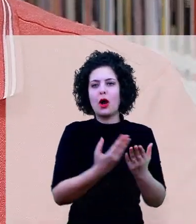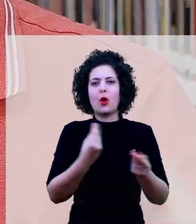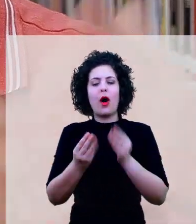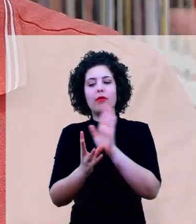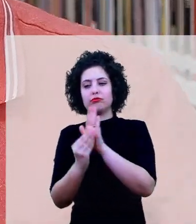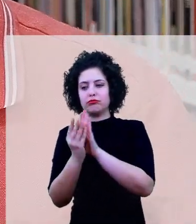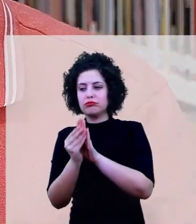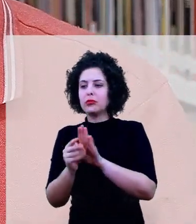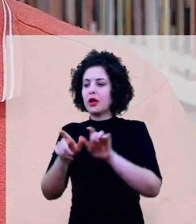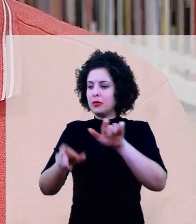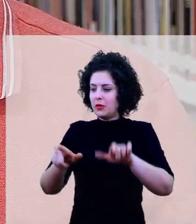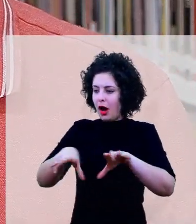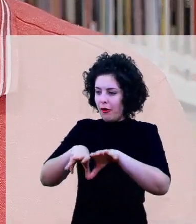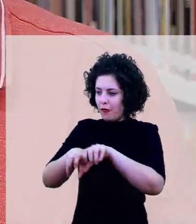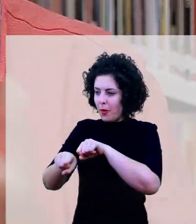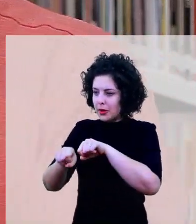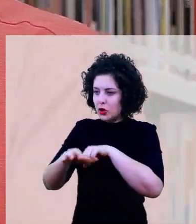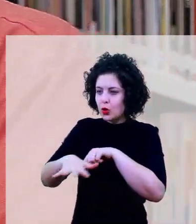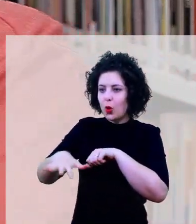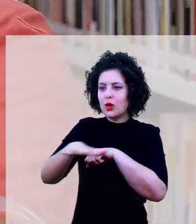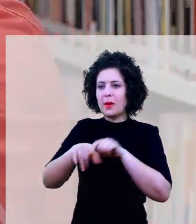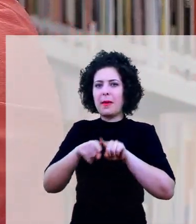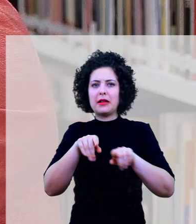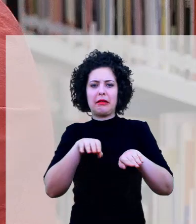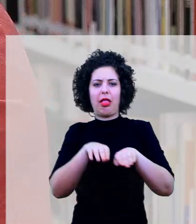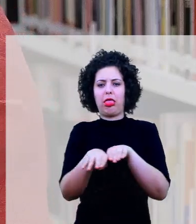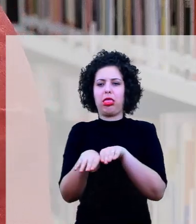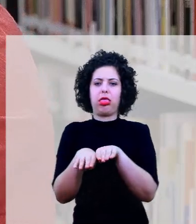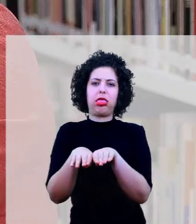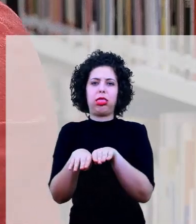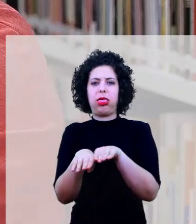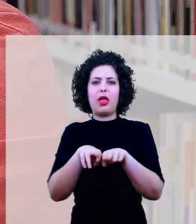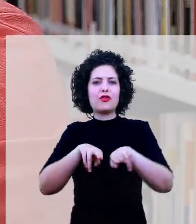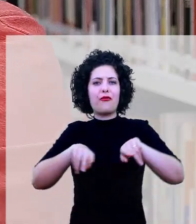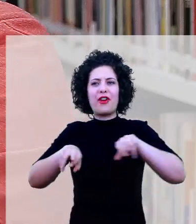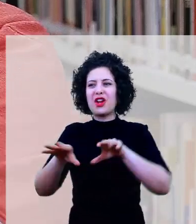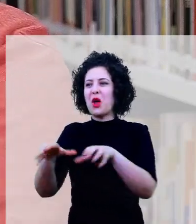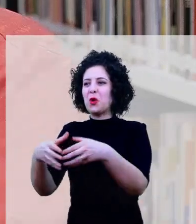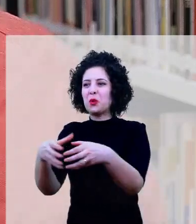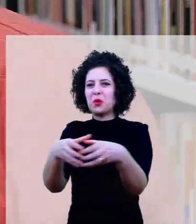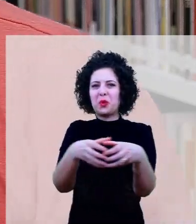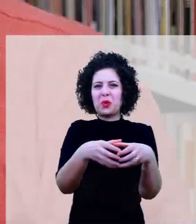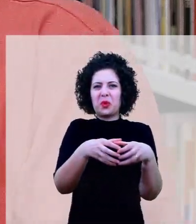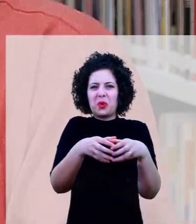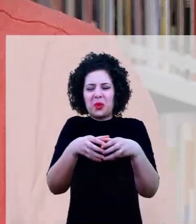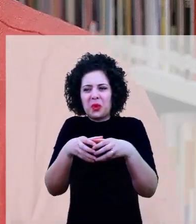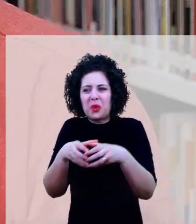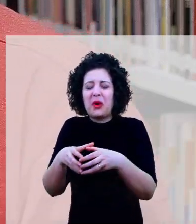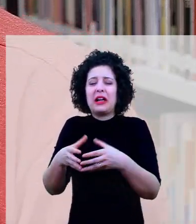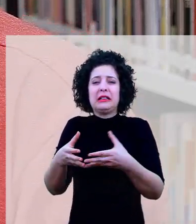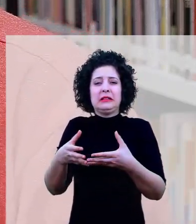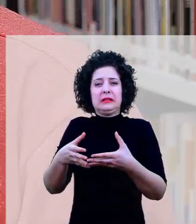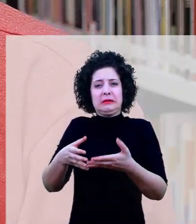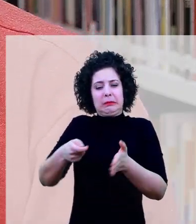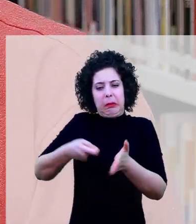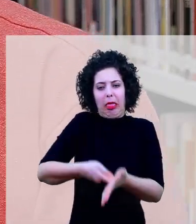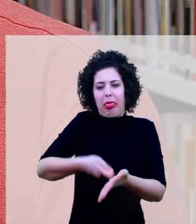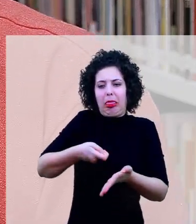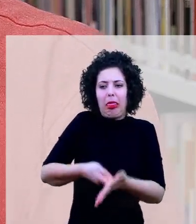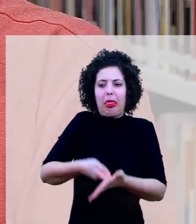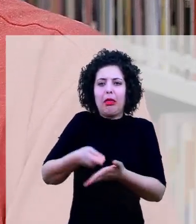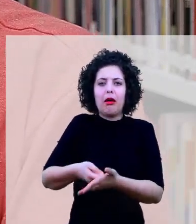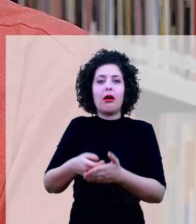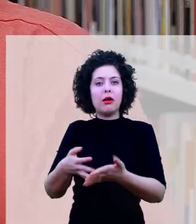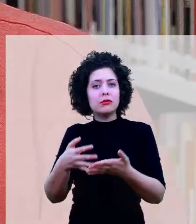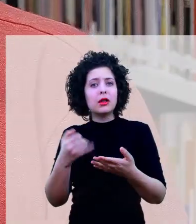formação de todos, por uma disputa dos diferentes grupos de pressão, né? E aí, eventualmente, você pode ter uma coisa